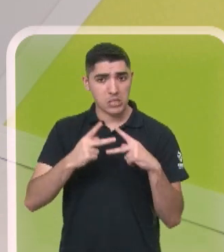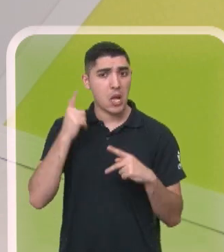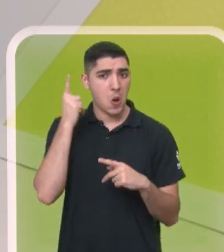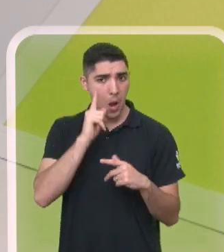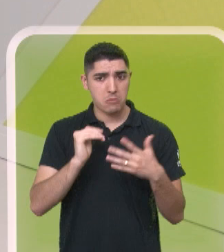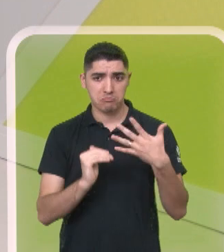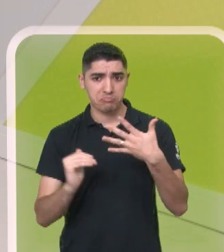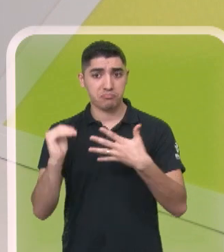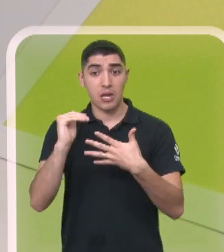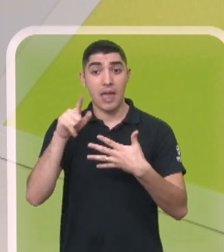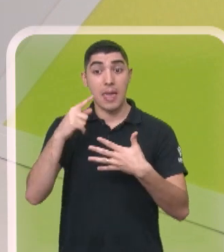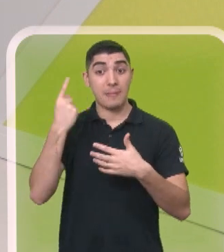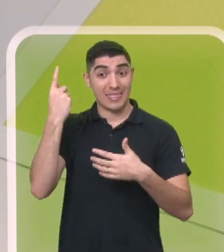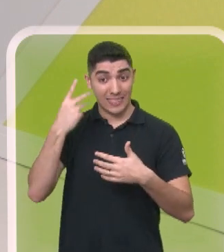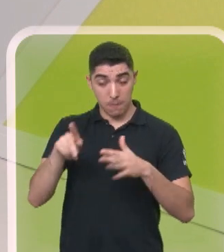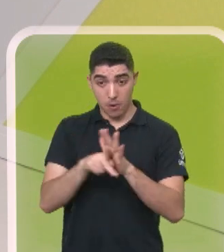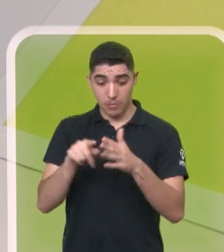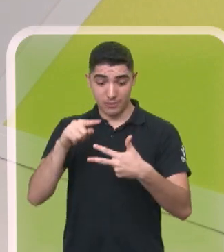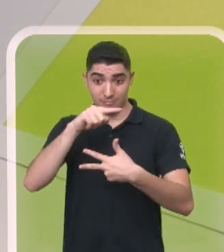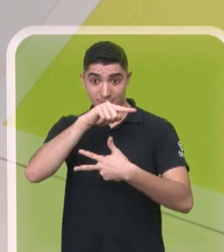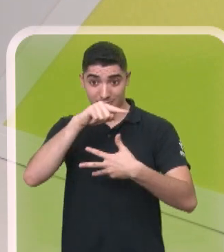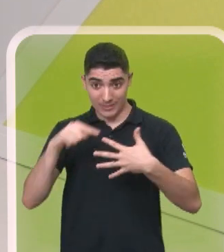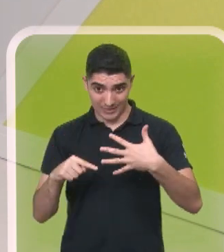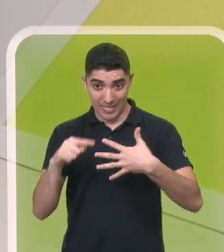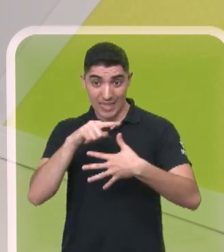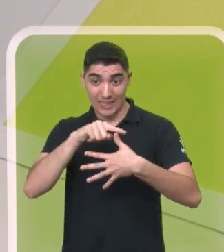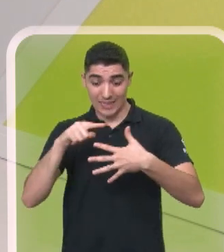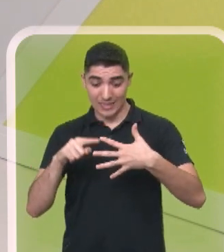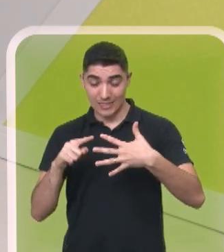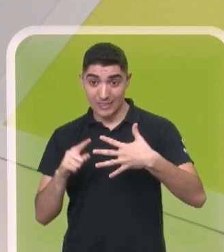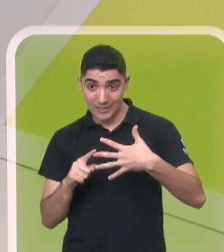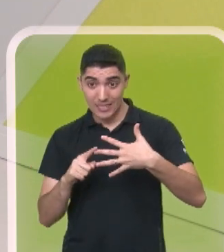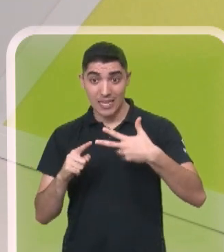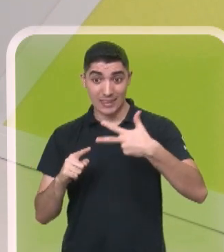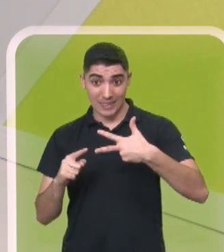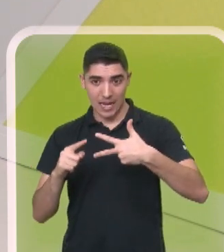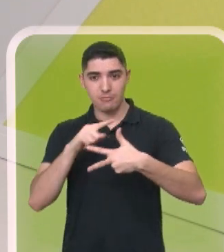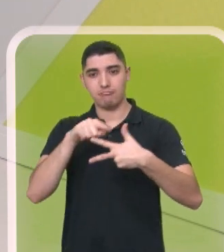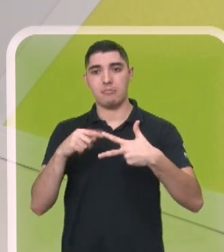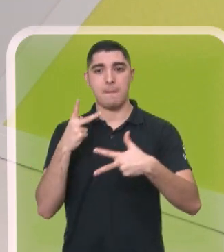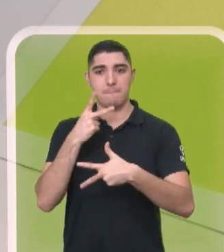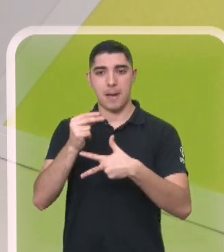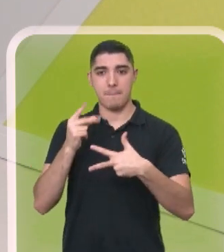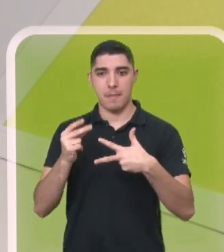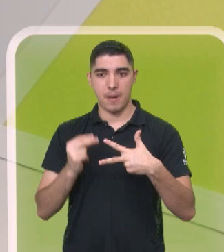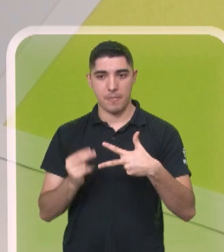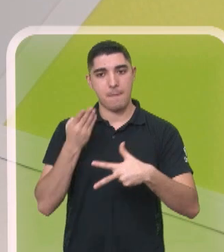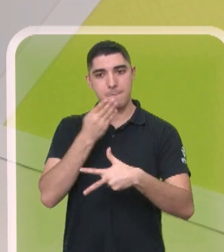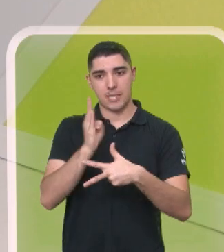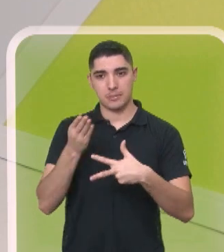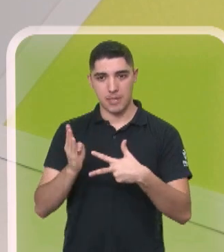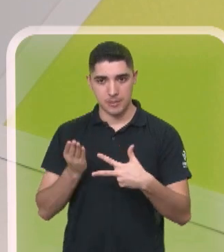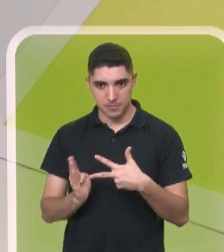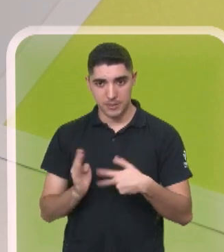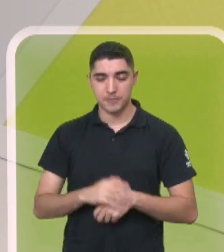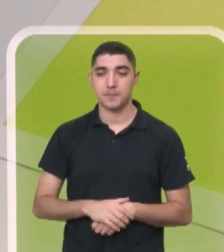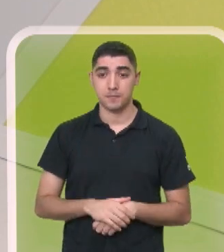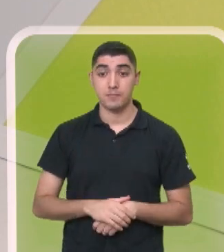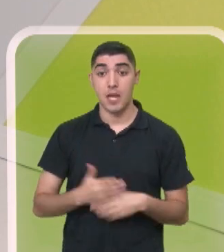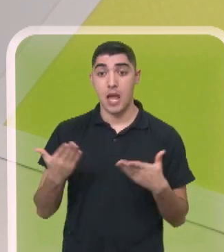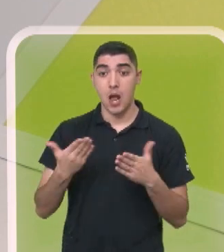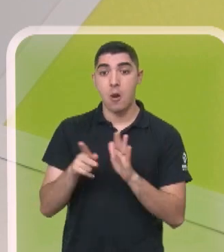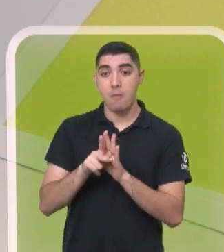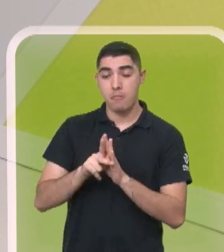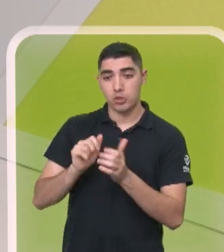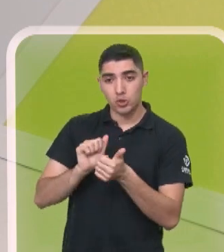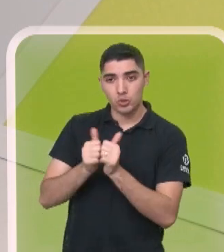lembrando que os três primeiros aqui avançam à próxima fase, tá certo? Brunão, seguinte, olha só, vamos falar agora de jogos regionais,